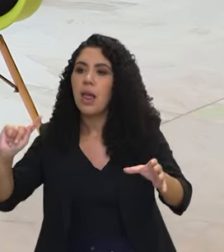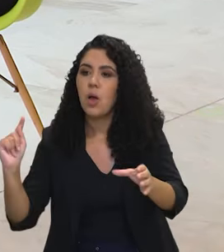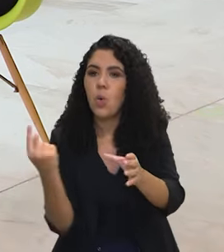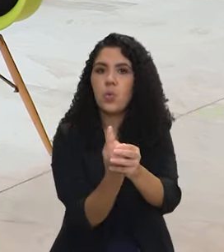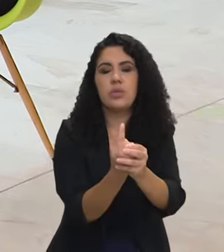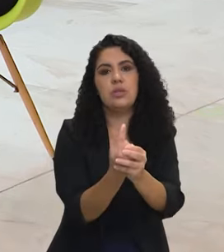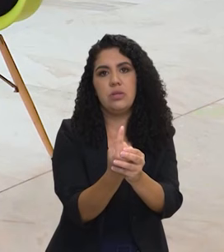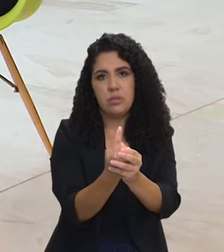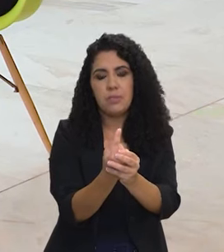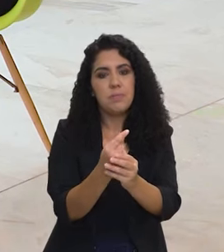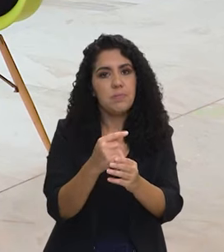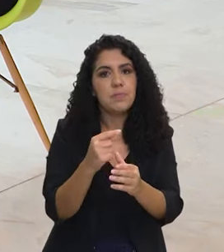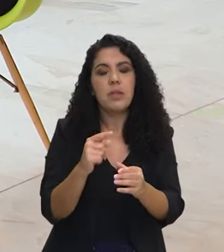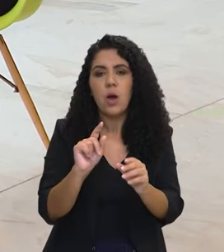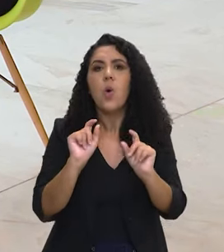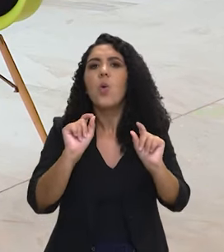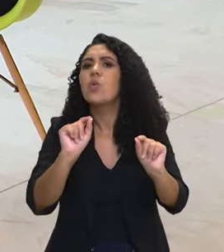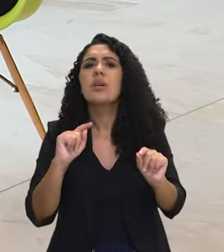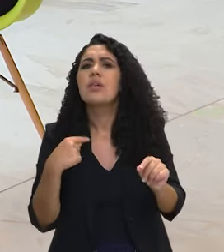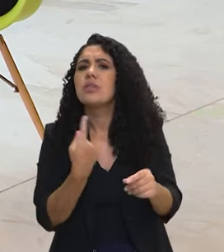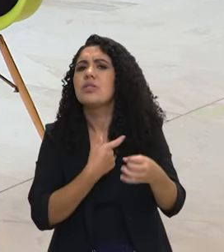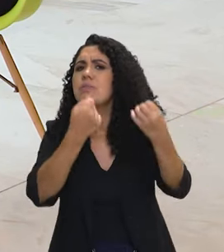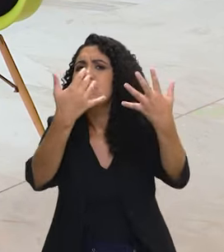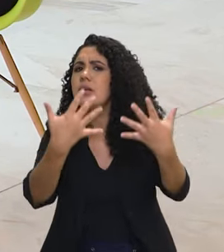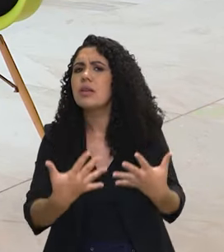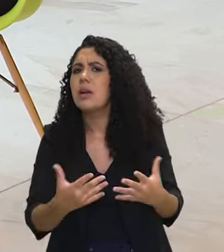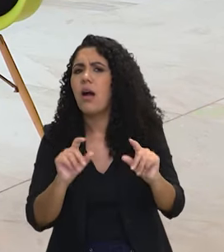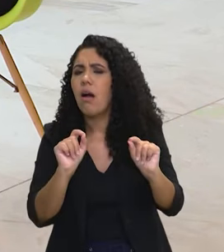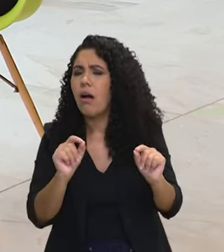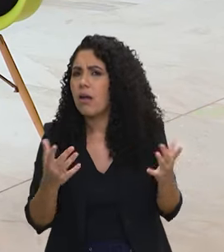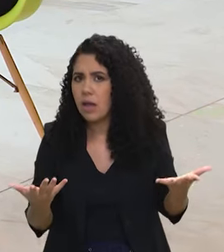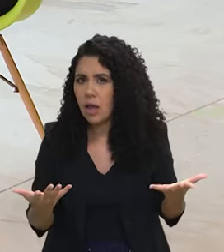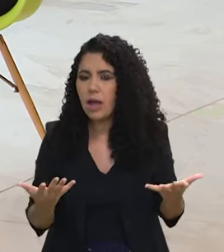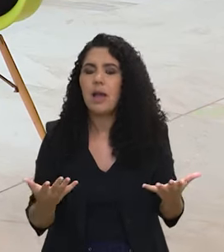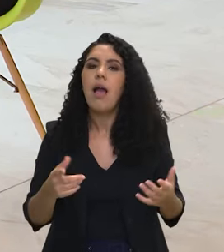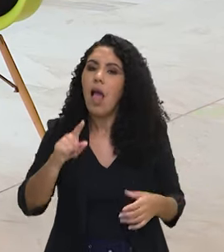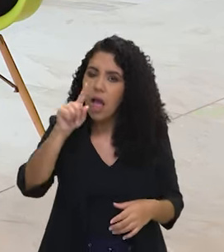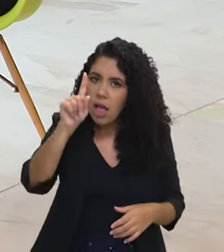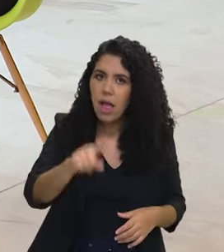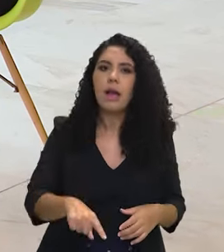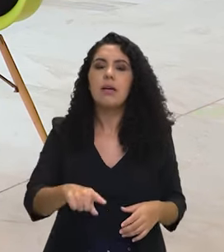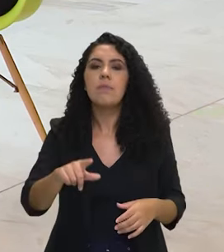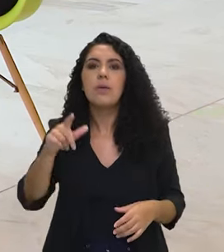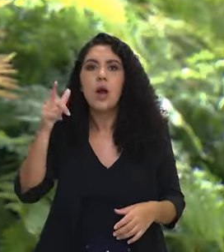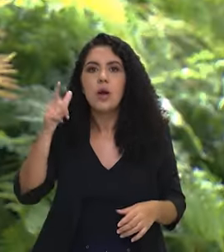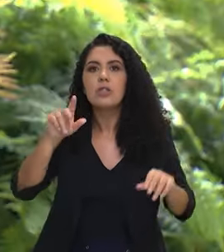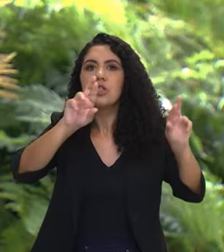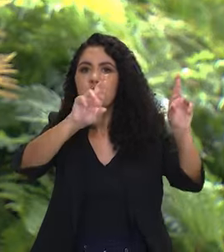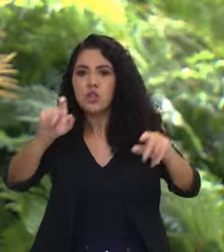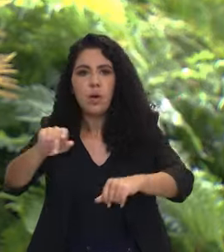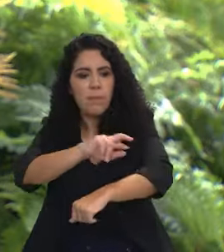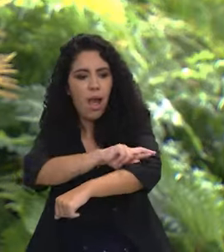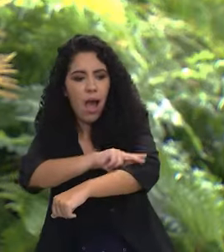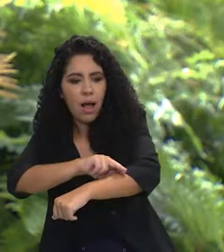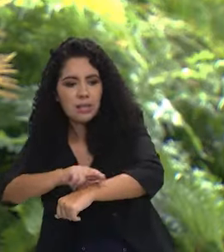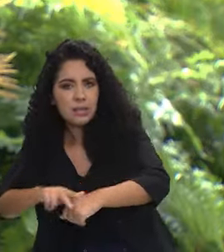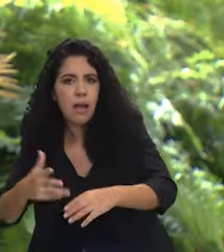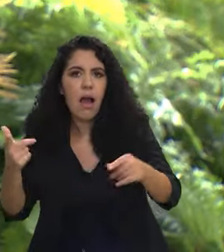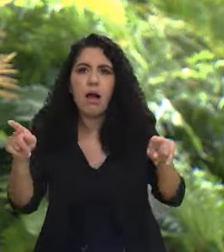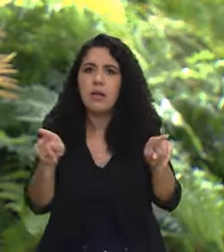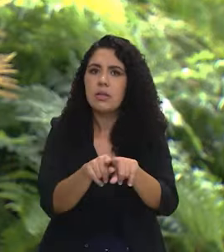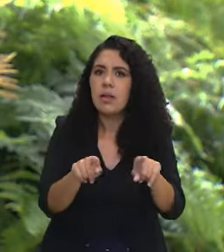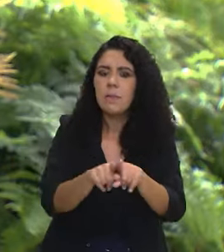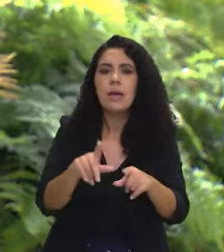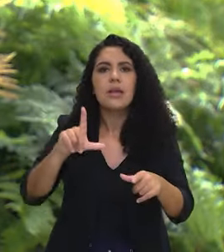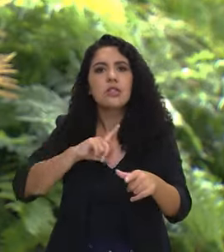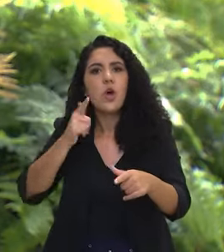né, nesse feminismo. O que, que é que a gente está falando disso? A gente está falando justamente de trazer as questões raciais e todas as